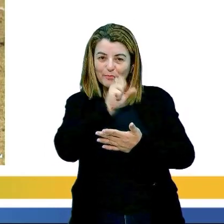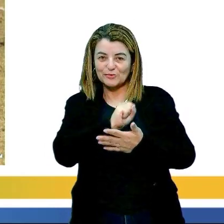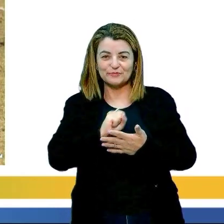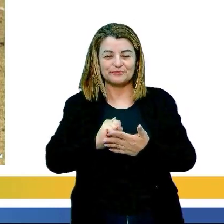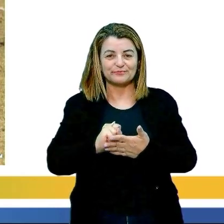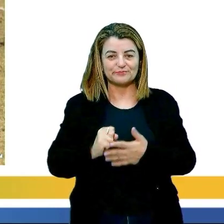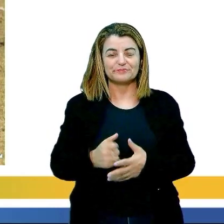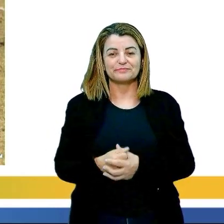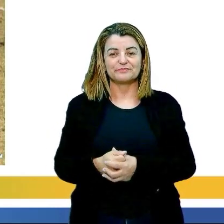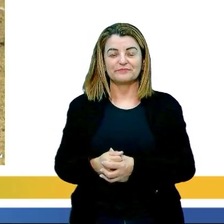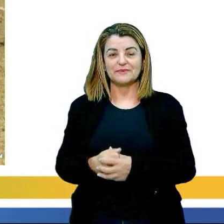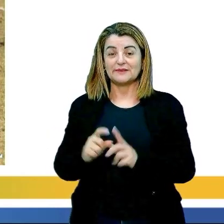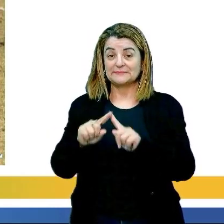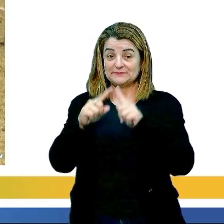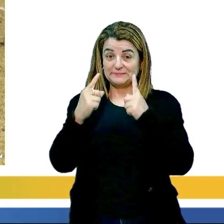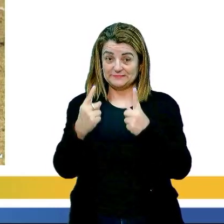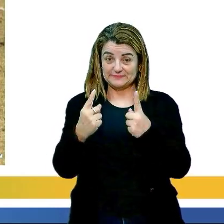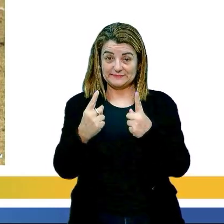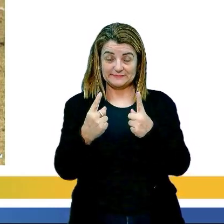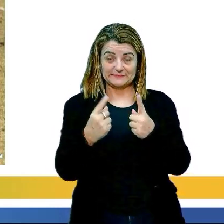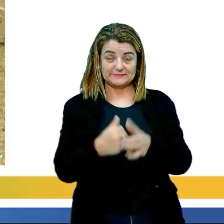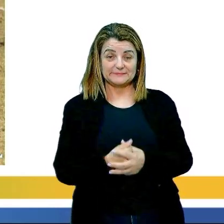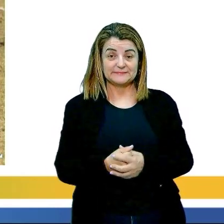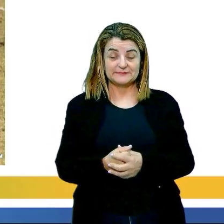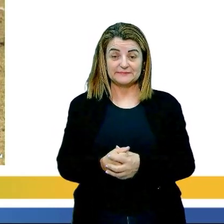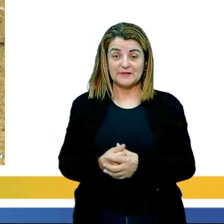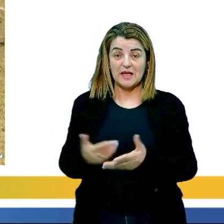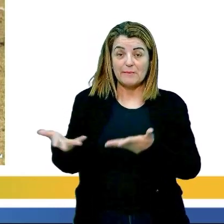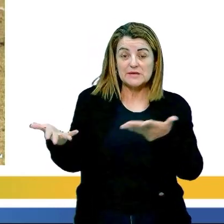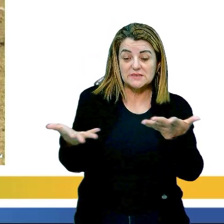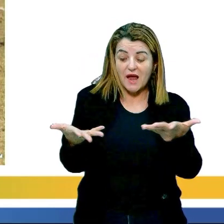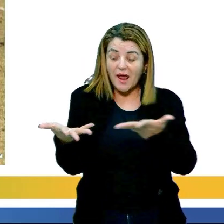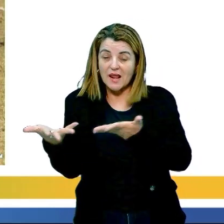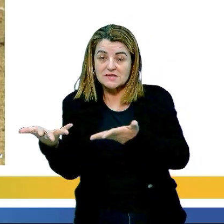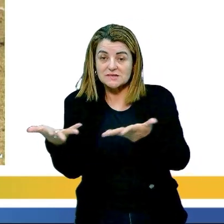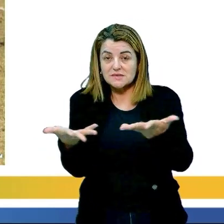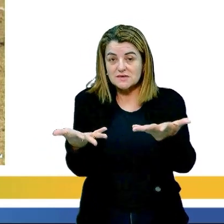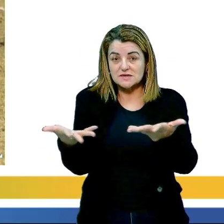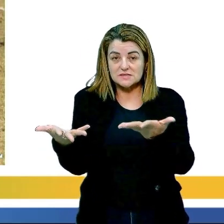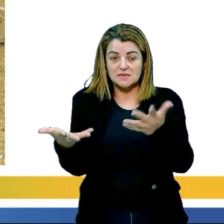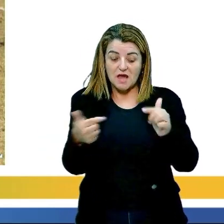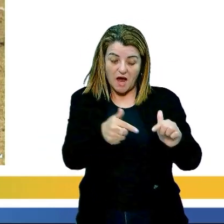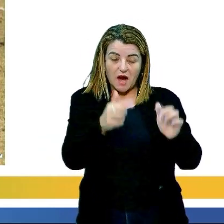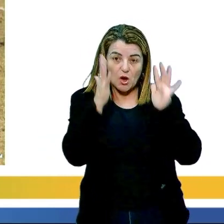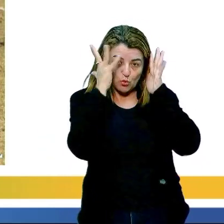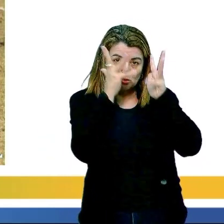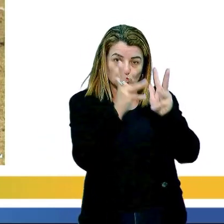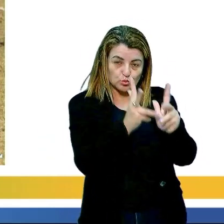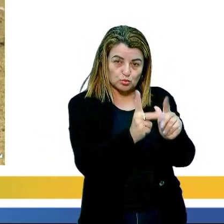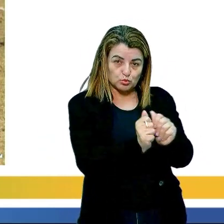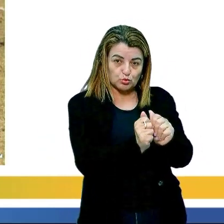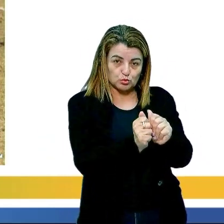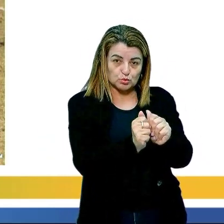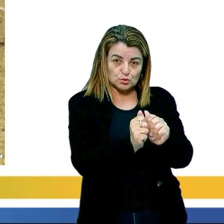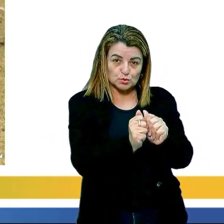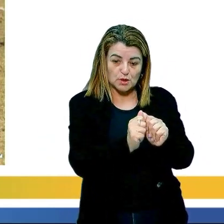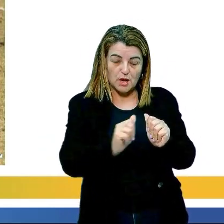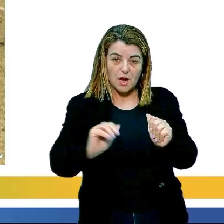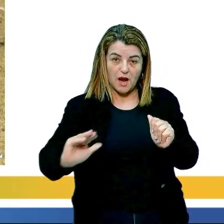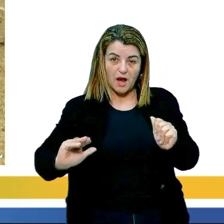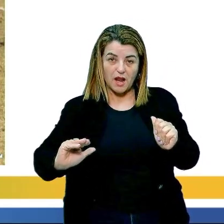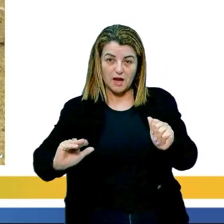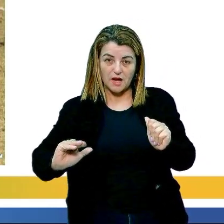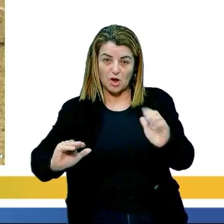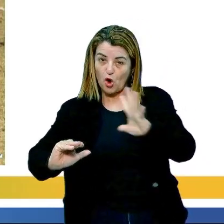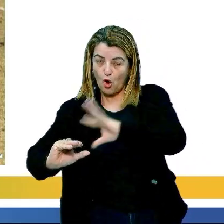antes, tá? Mas a relação aí não é que os leões predam as hienas,